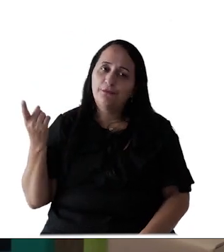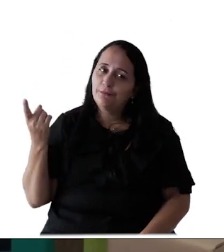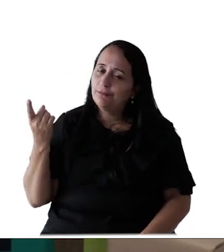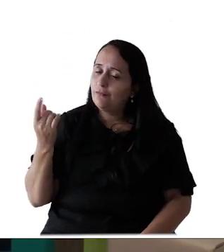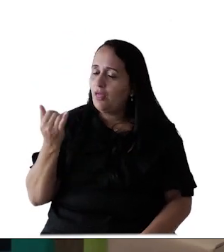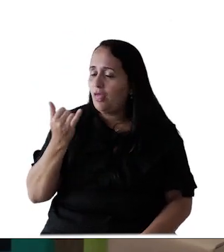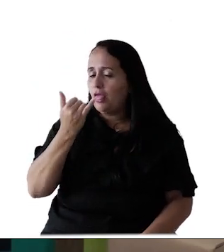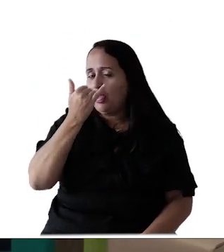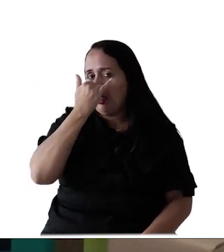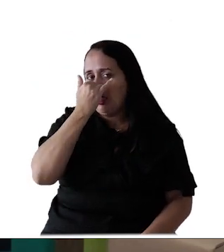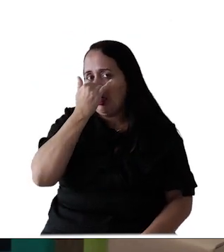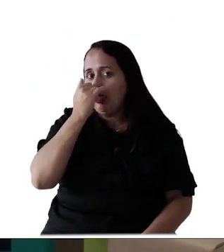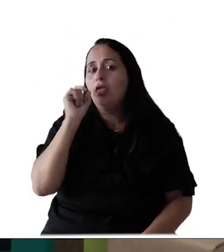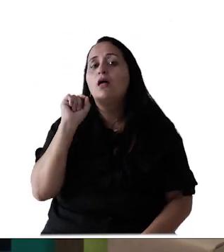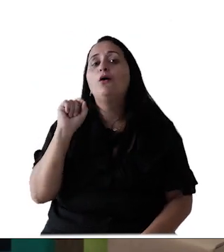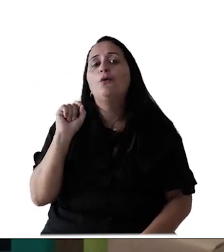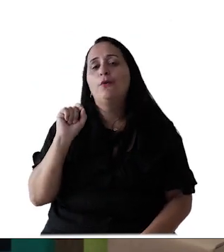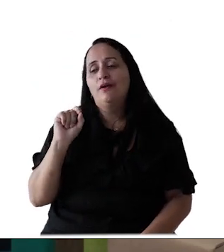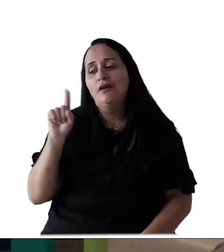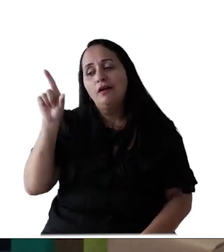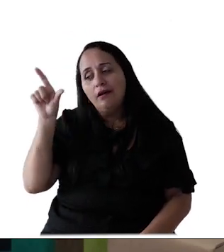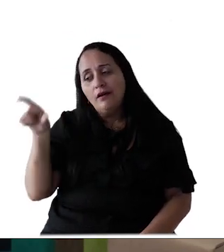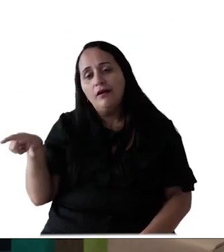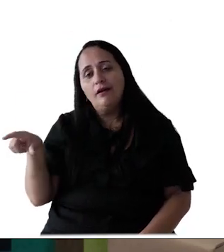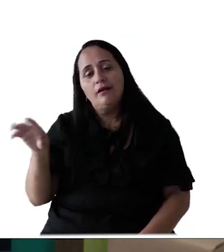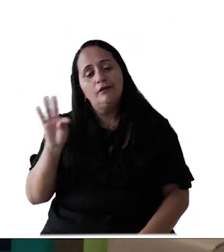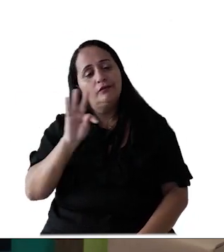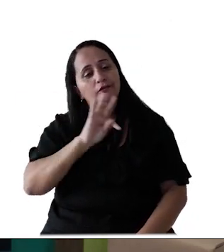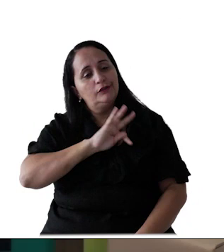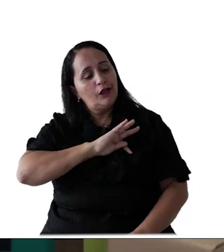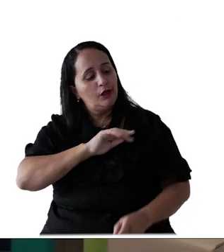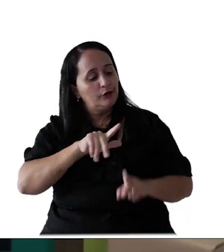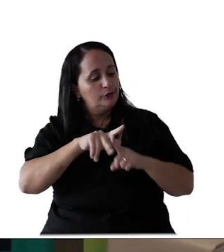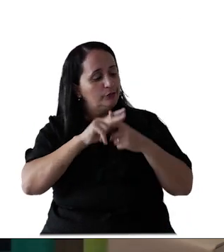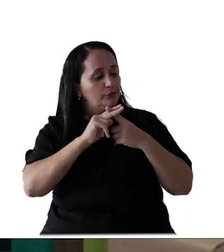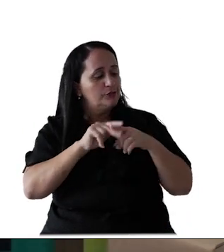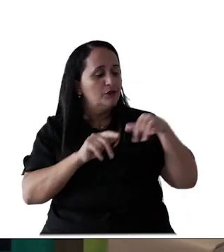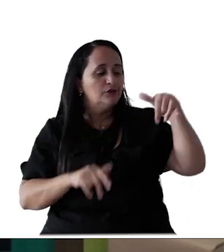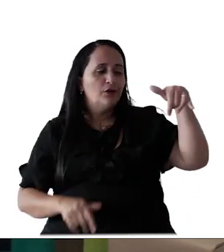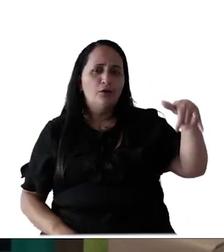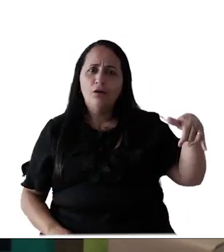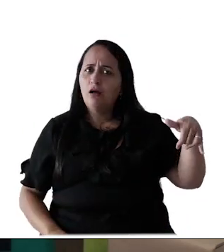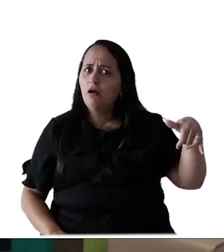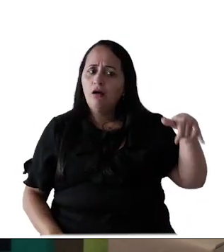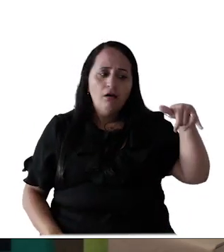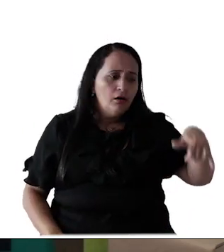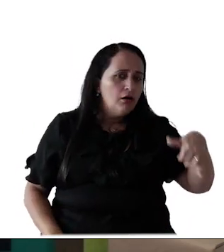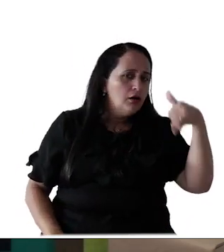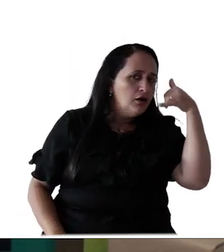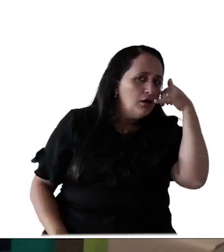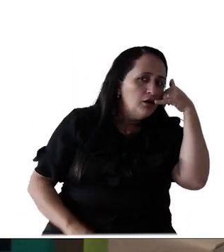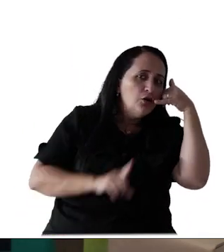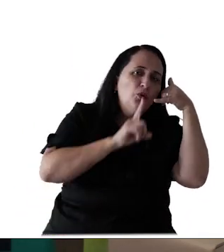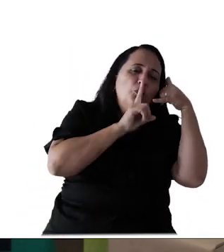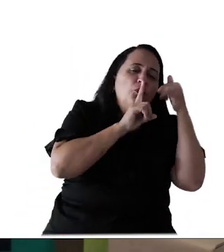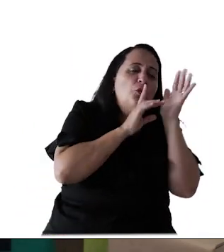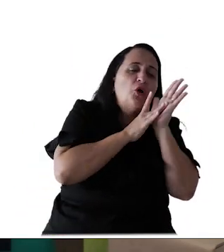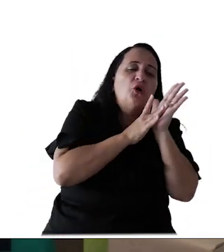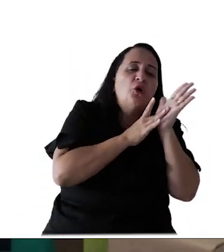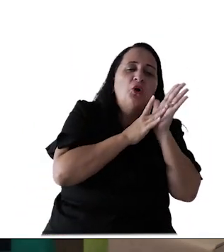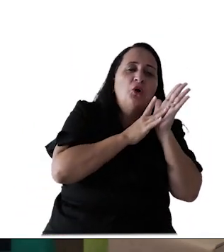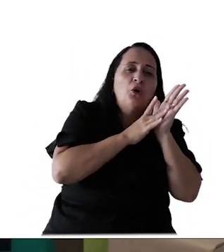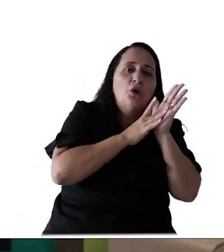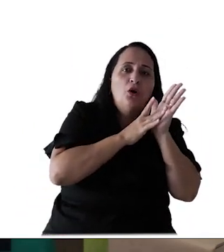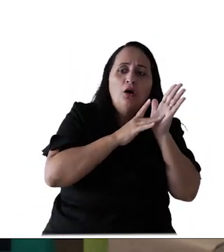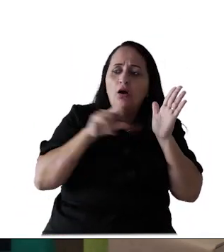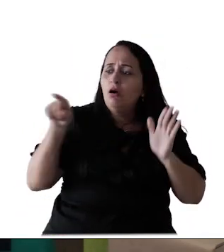cliente, ok? Mas, na verdade, quando o interlocutor, né, faz aquela pausa e se